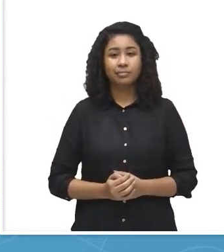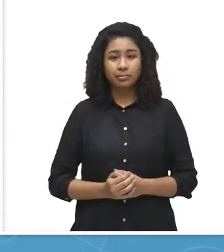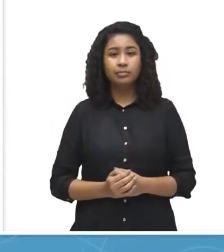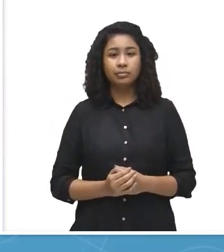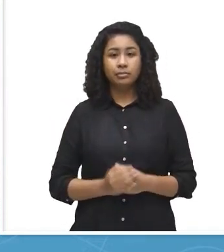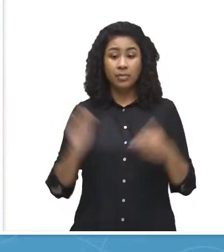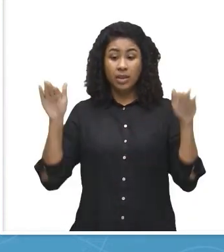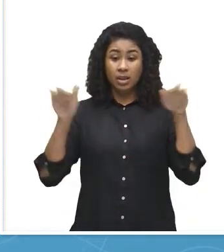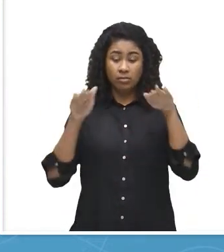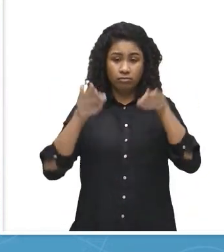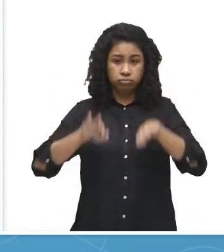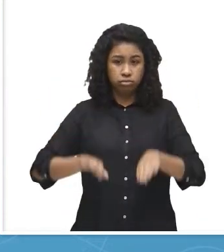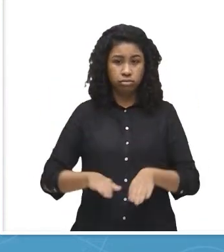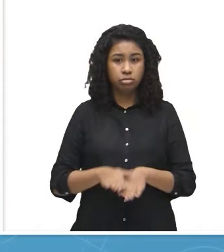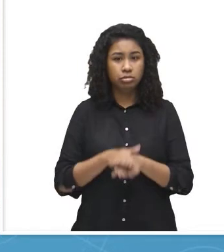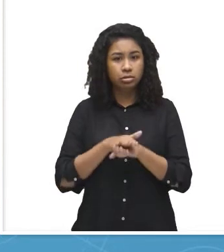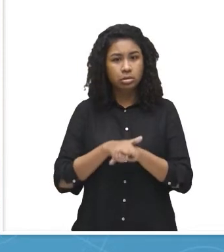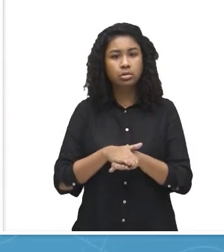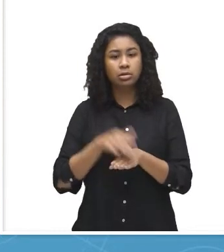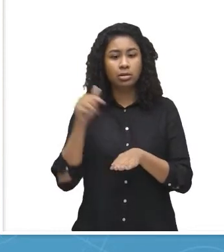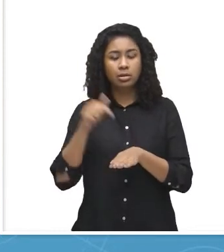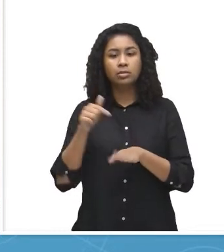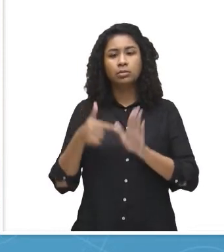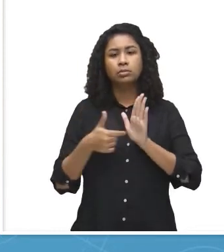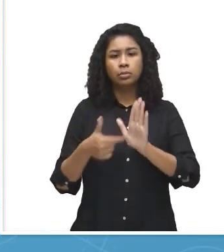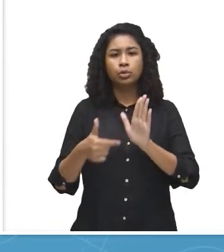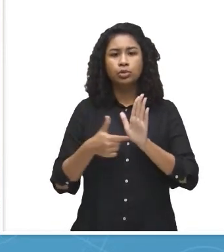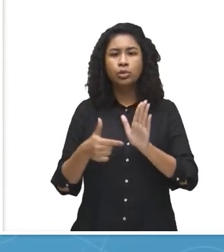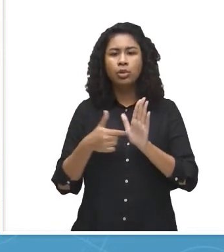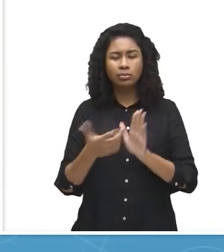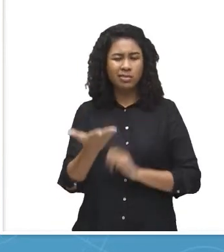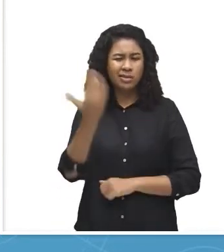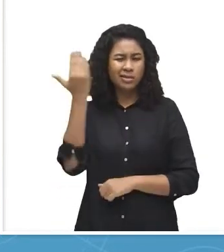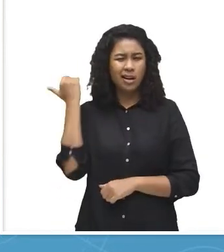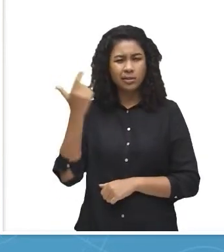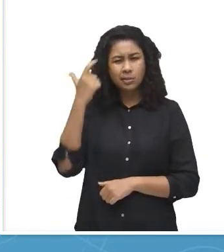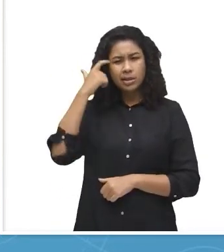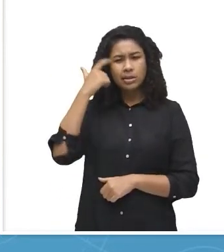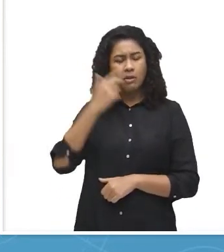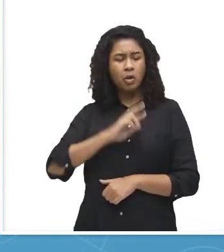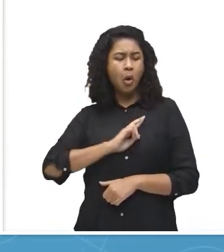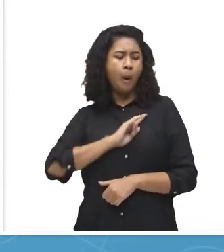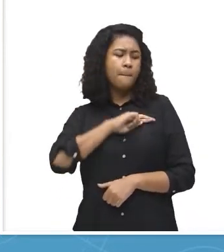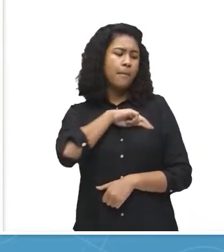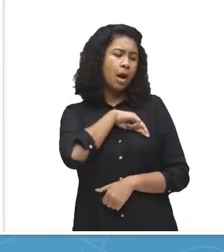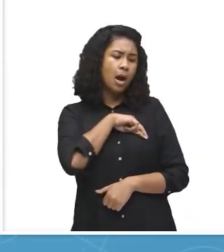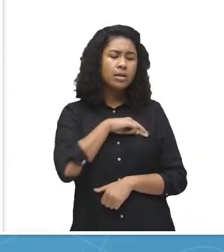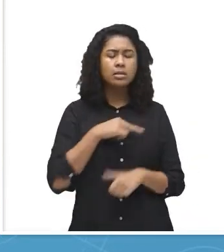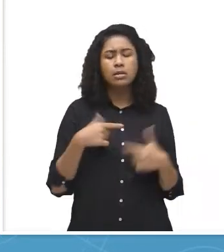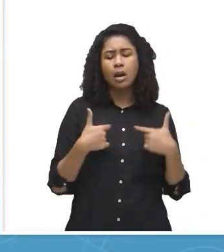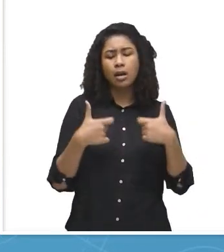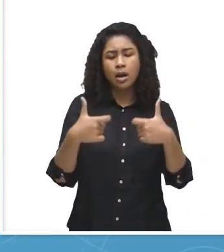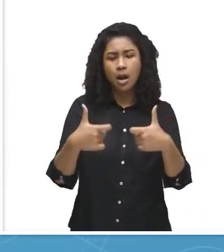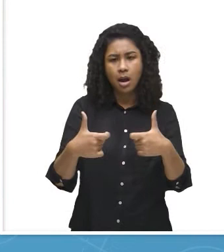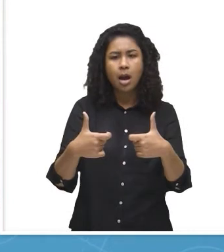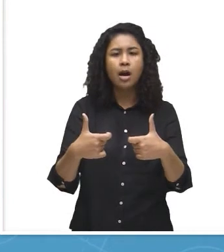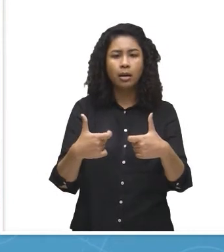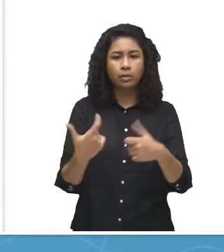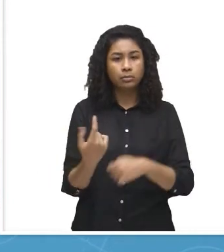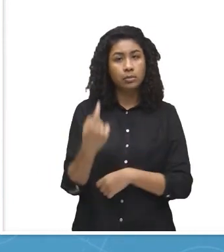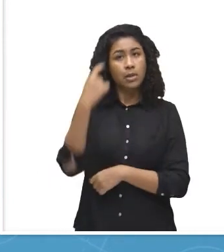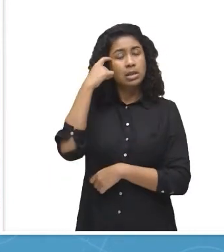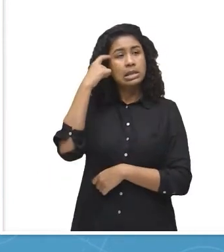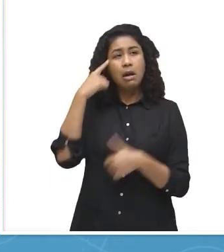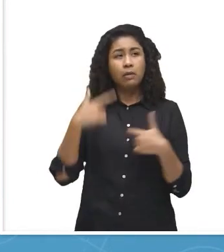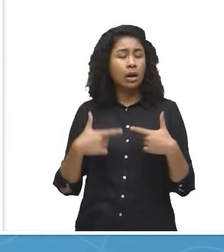fim na romantização da guerra que se tinha naquela época. Antes da Primeira Guerra Mundial, se tinha a noção de que ir para a